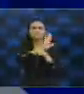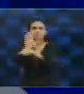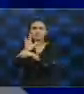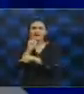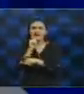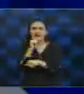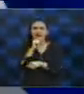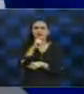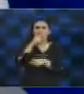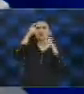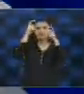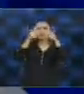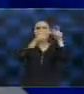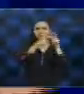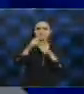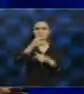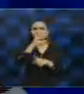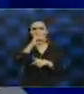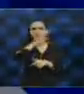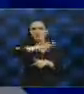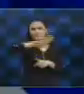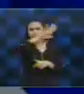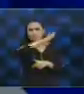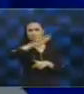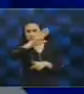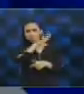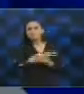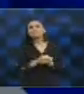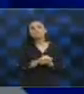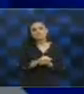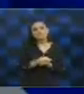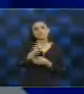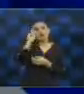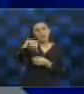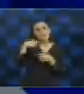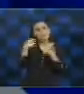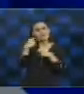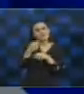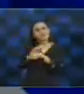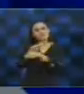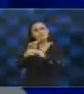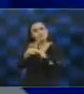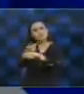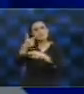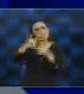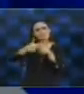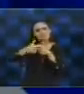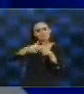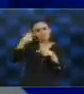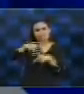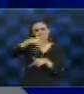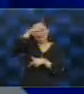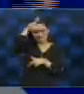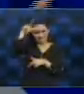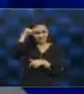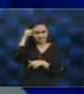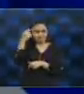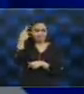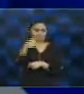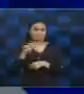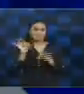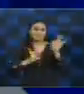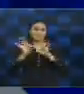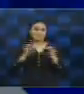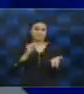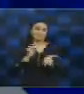leste. E a cidade cresceu 340 mil pessoas a mais. É uma eterna busca para se enfrentar os problemas de uma cidade que foi mal planejada, mal